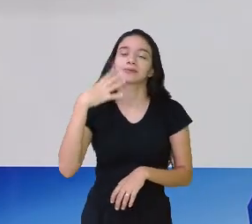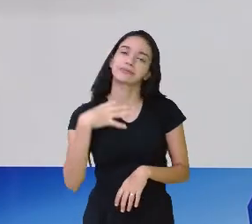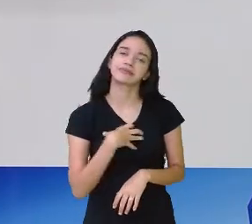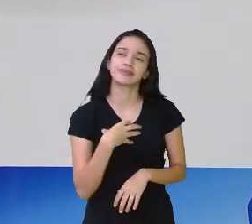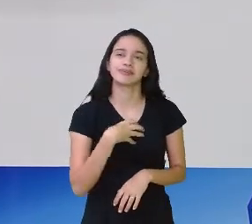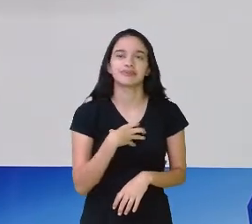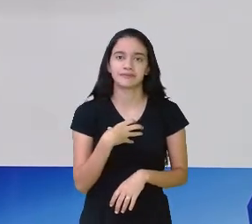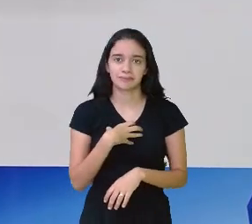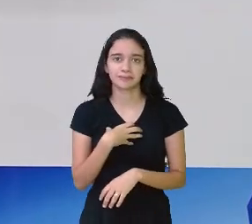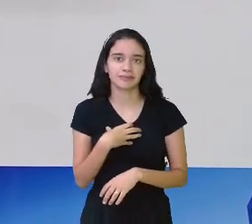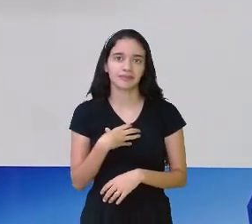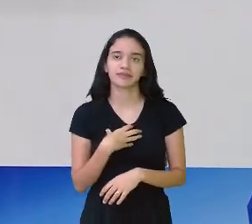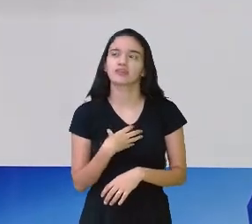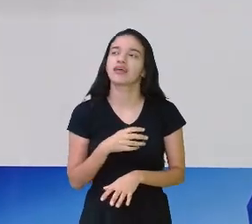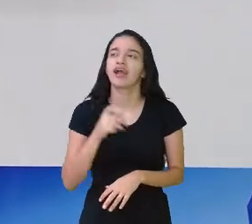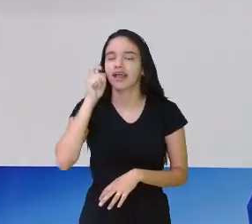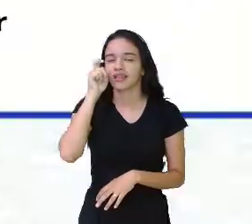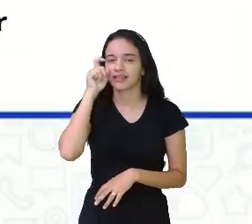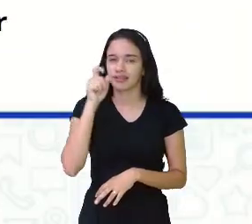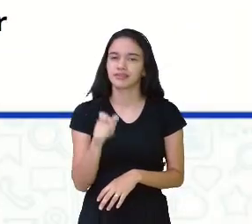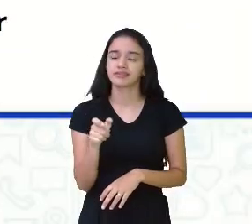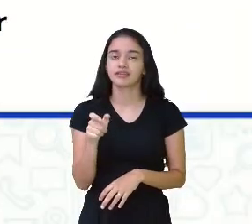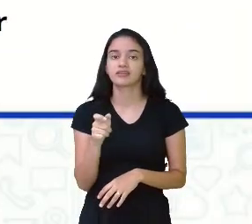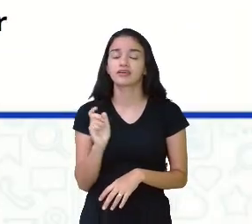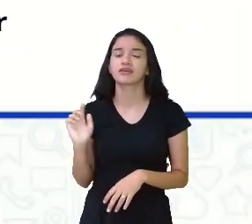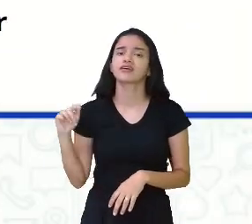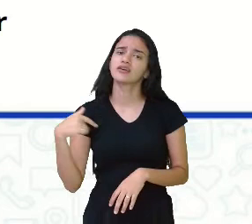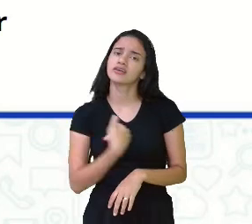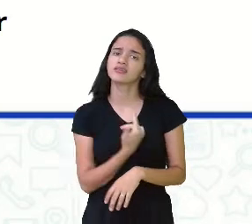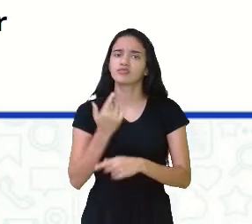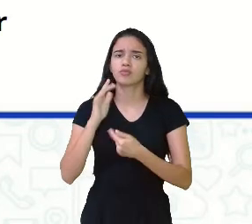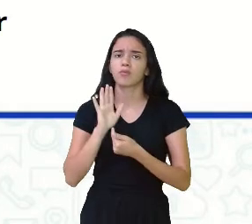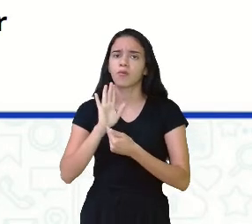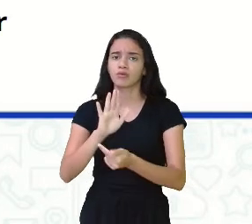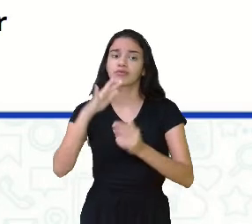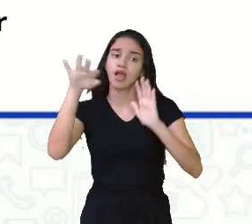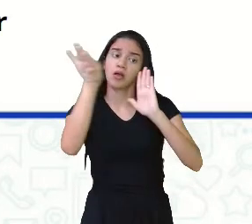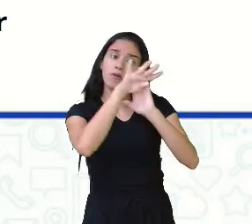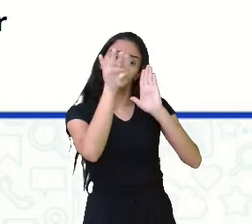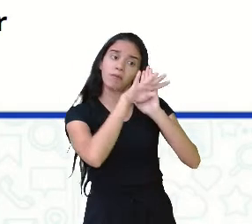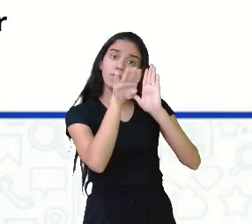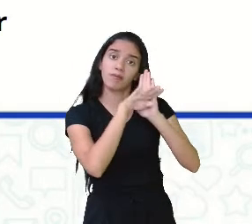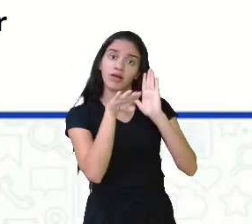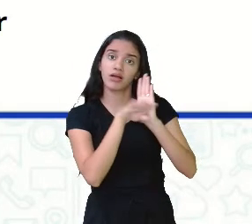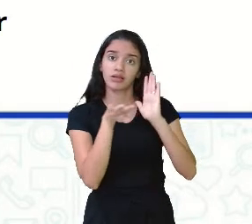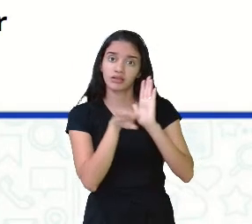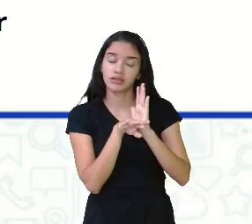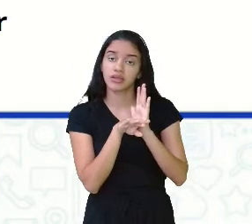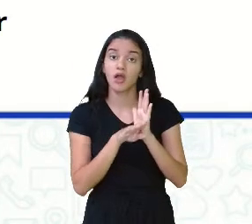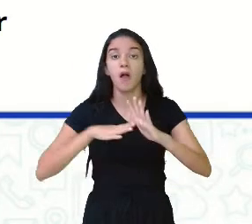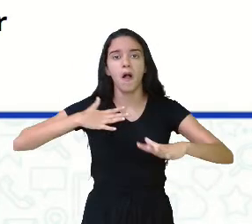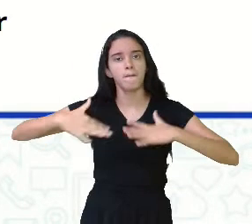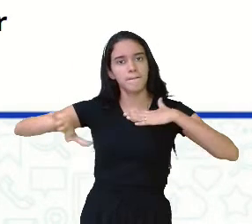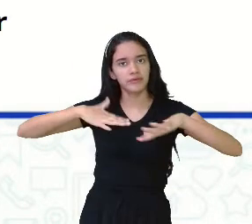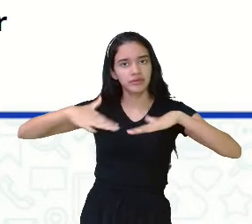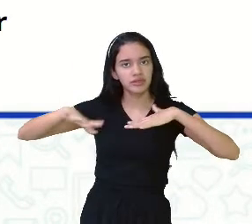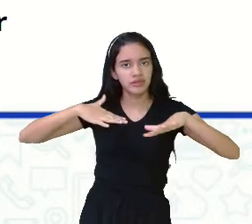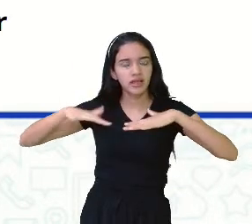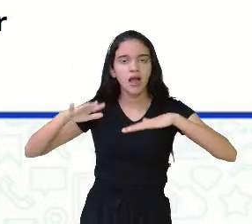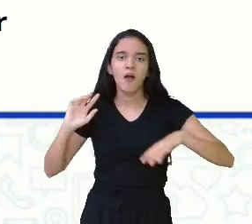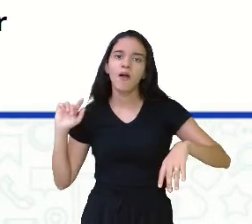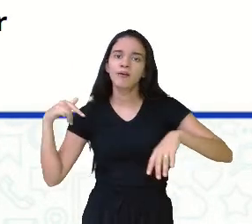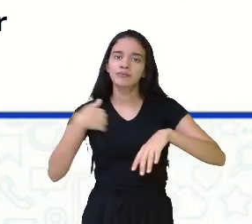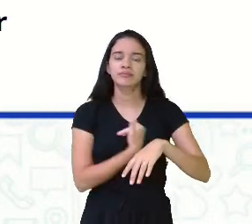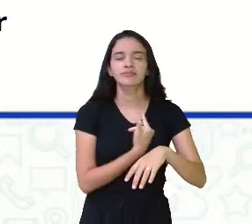sentimento. Exato. Né? Bem interessante isso. Aí a gente trouxe uma lista, né, de movimentos